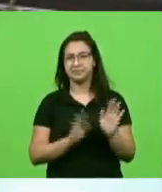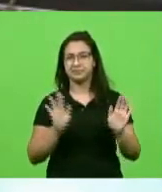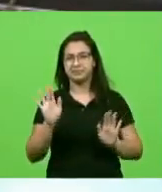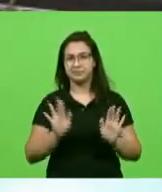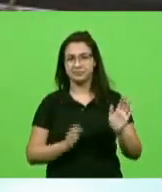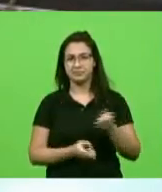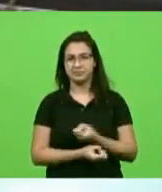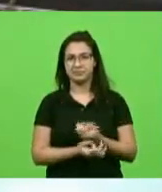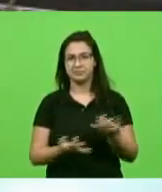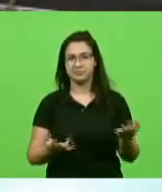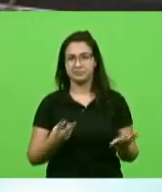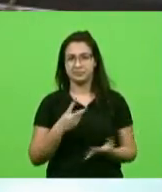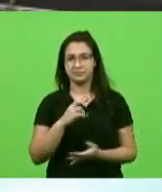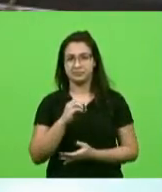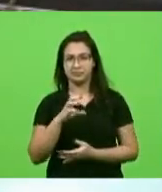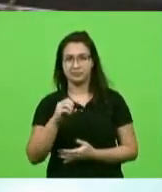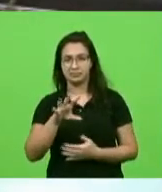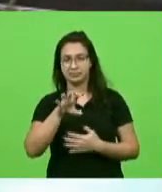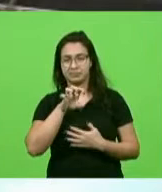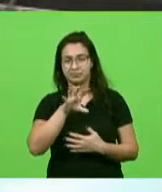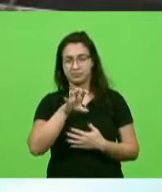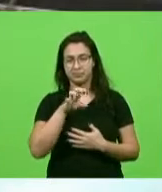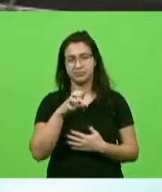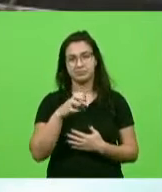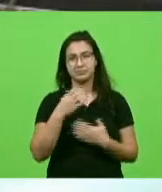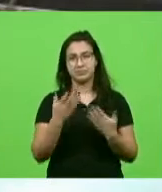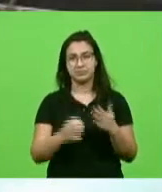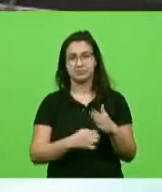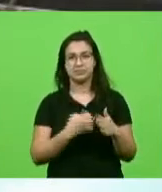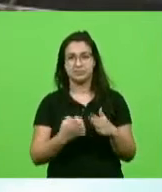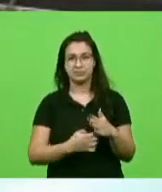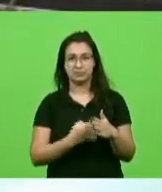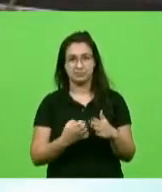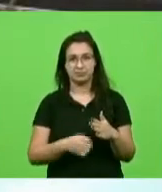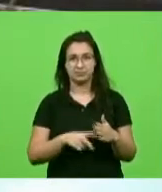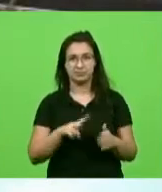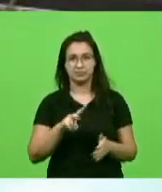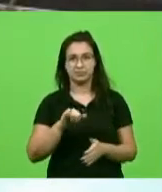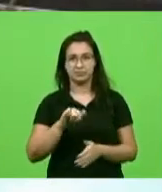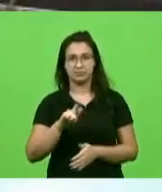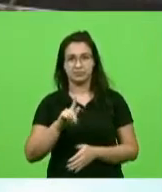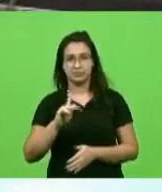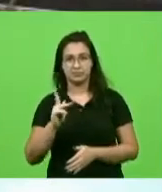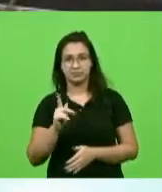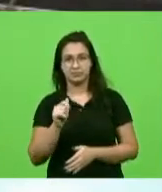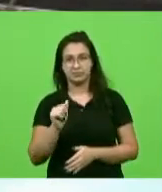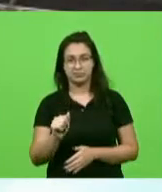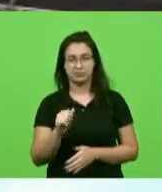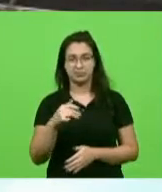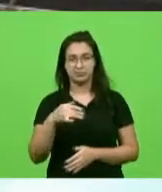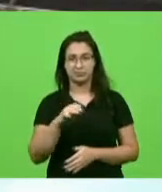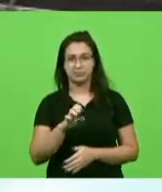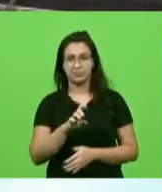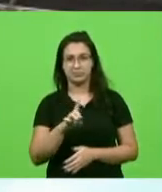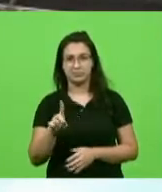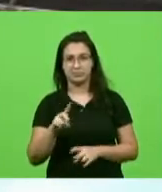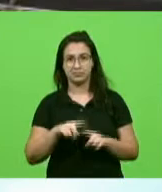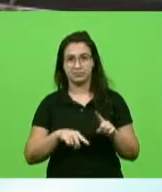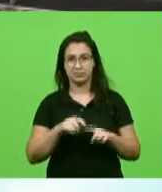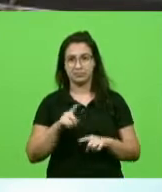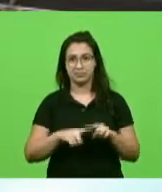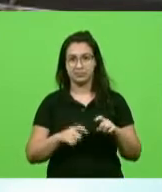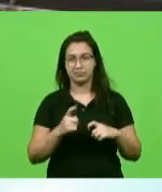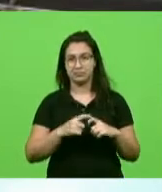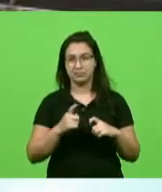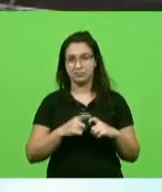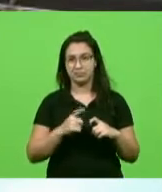de licitação de 200 respiradores pulmonares da empresa Veiga Med Médico material médico e hospitalar. Na informação